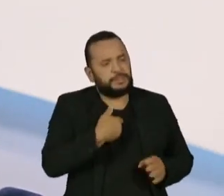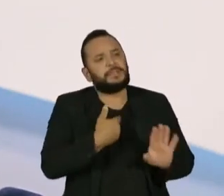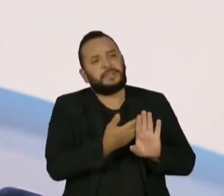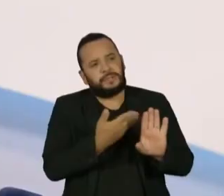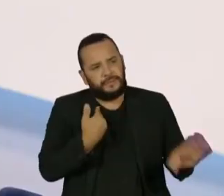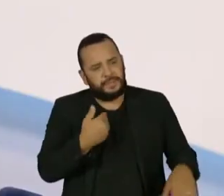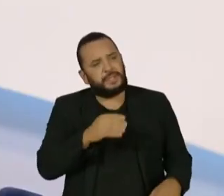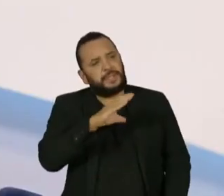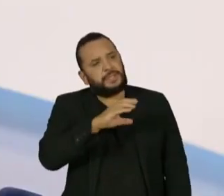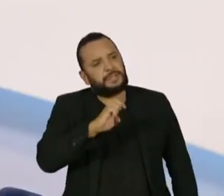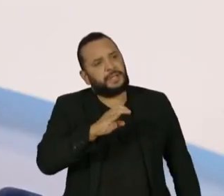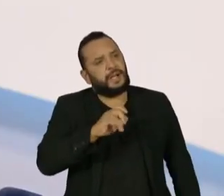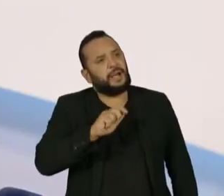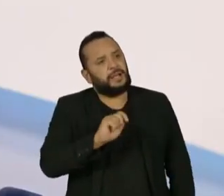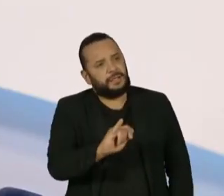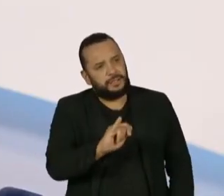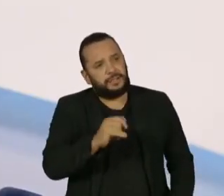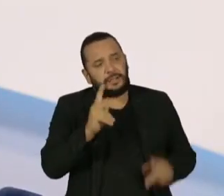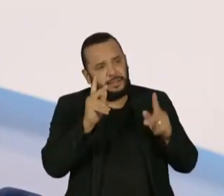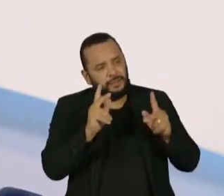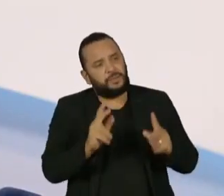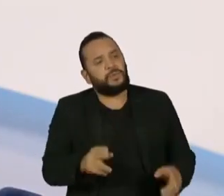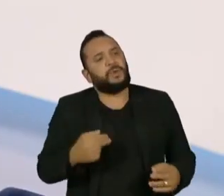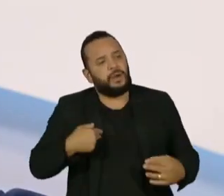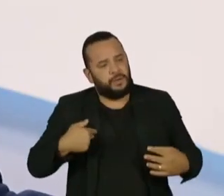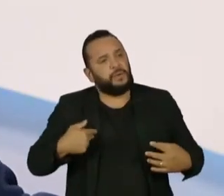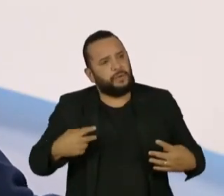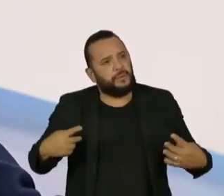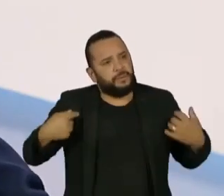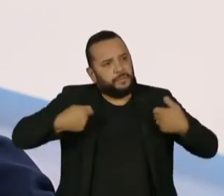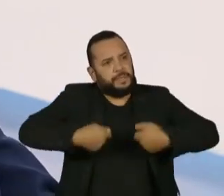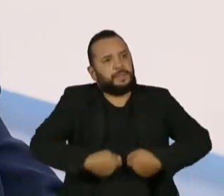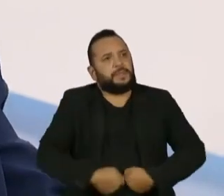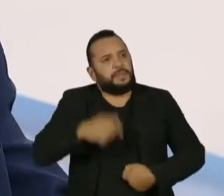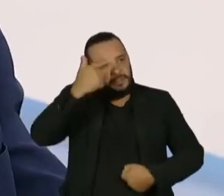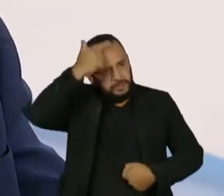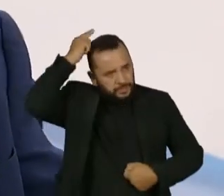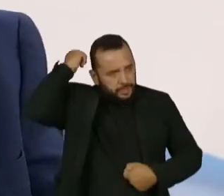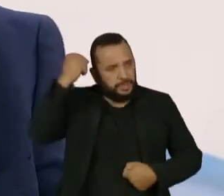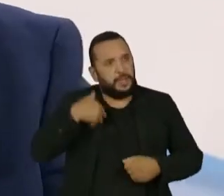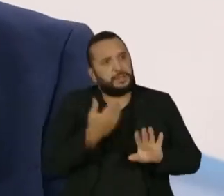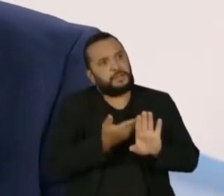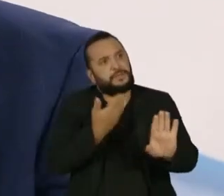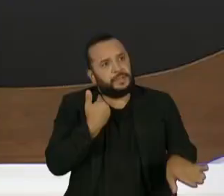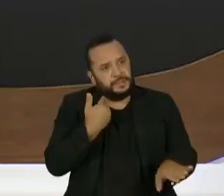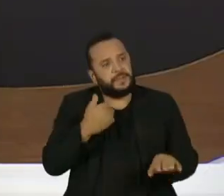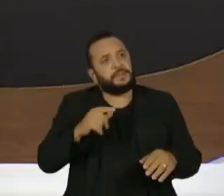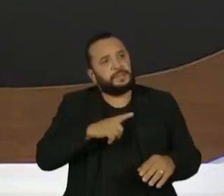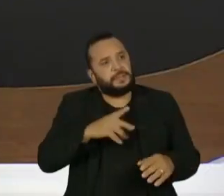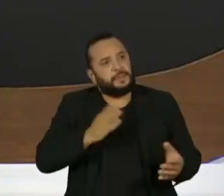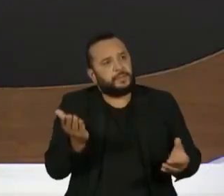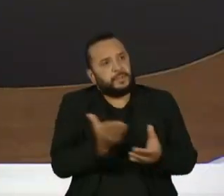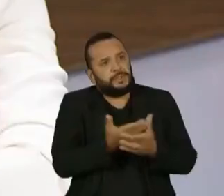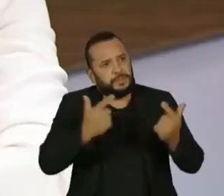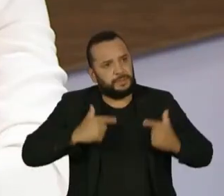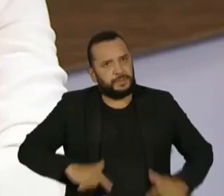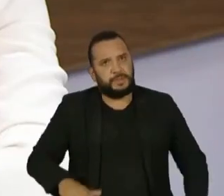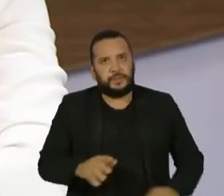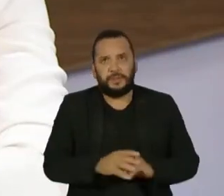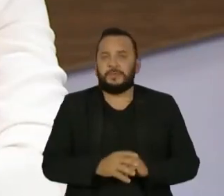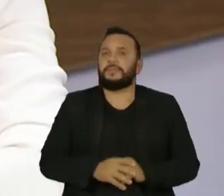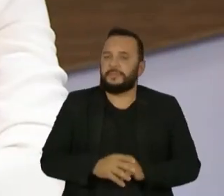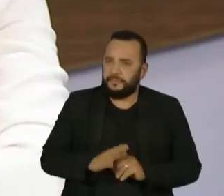SECAI, como o ministro Alexandre de Moraes deve se afastar dessa investigação para que haja imparcialidade nesse processo. O que você ia falar, Thaisa? Que